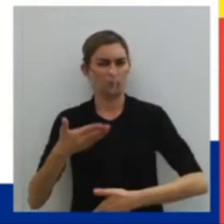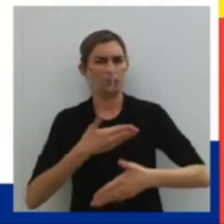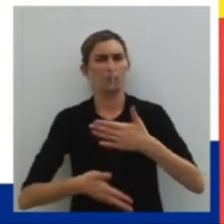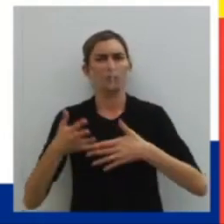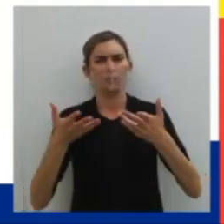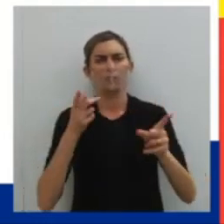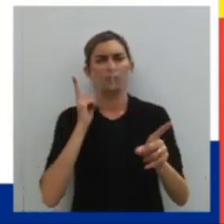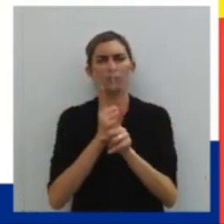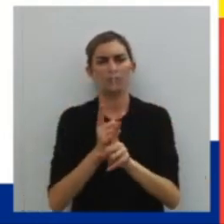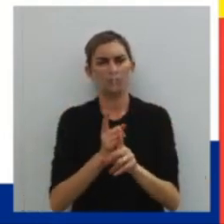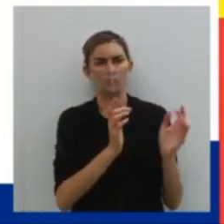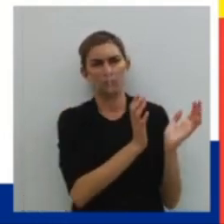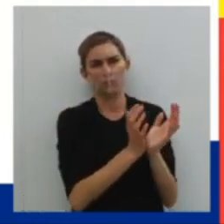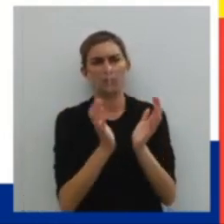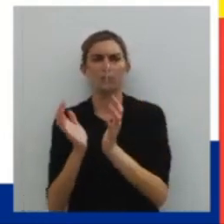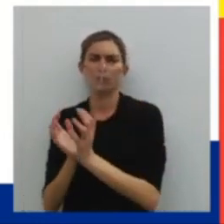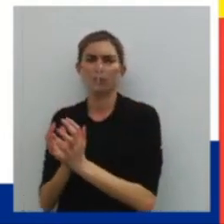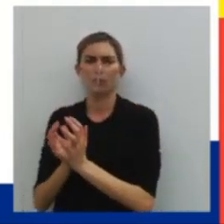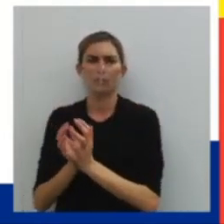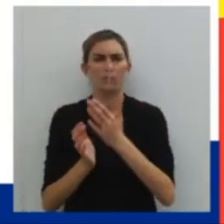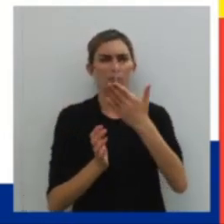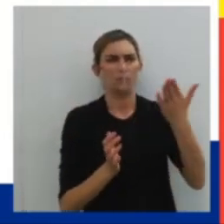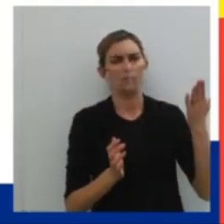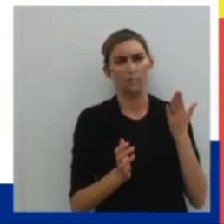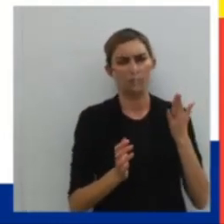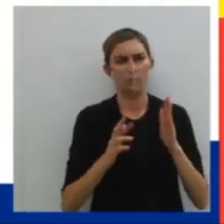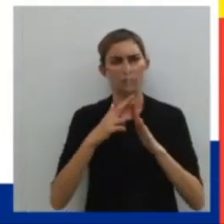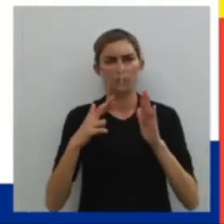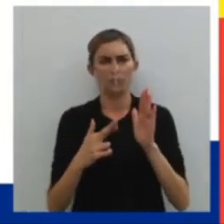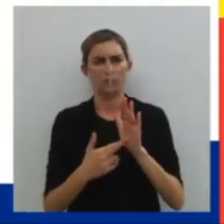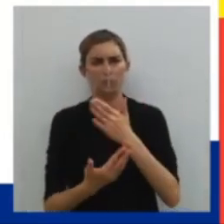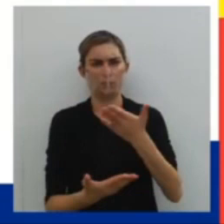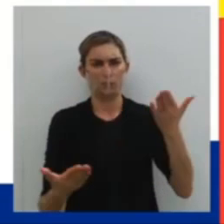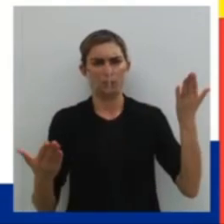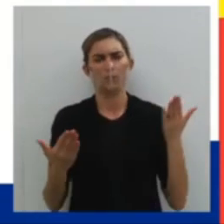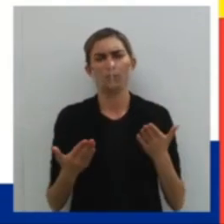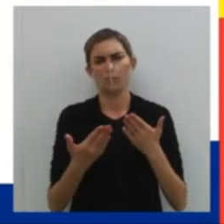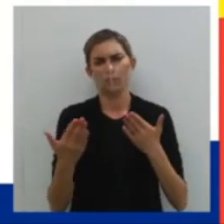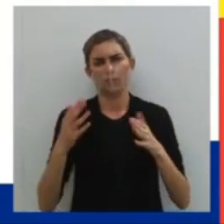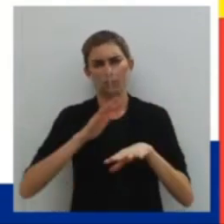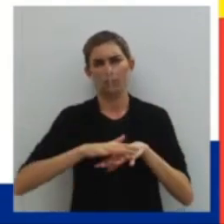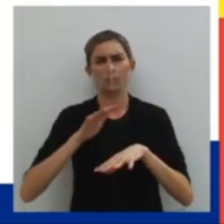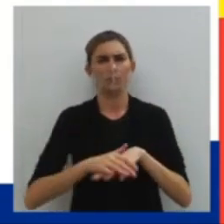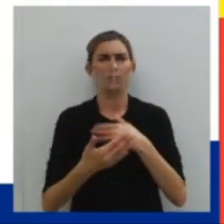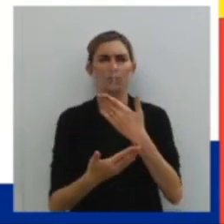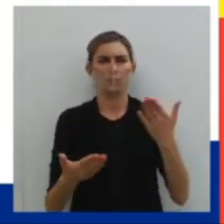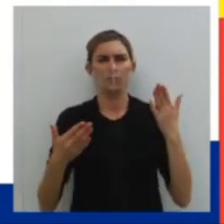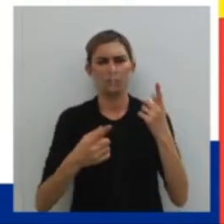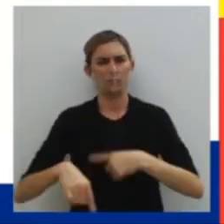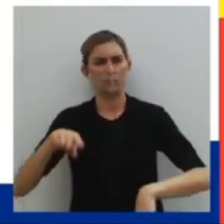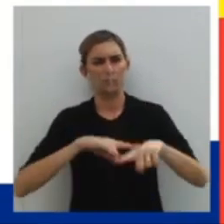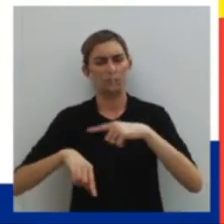quero encontrar os pares ordenados formados a partir dessa regra. Essa regra matemática é a nossa